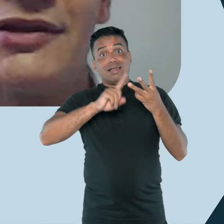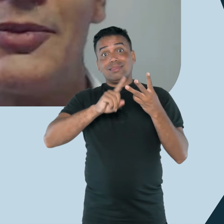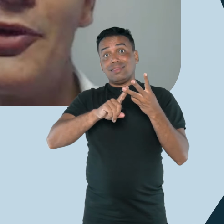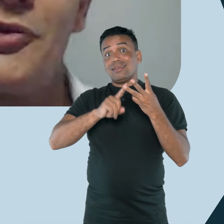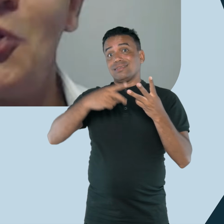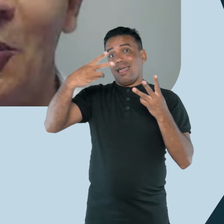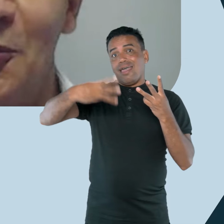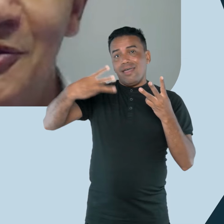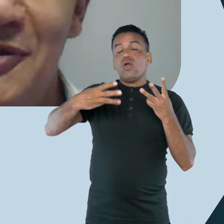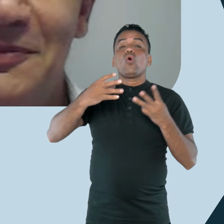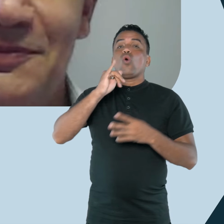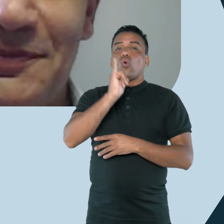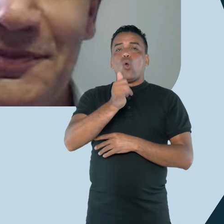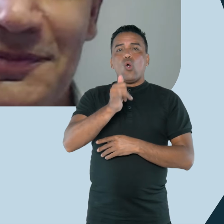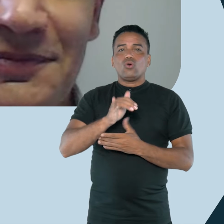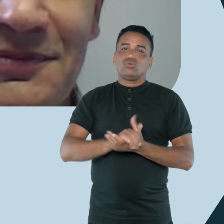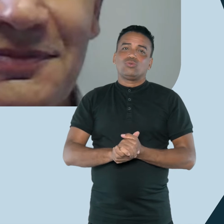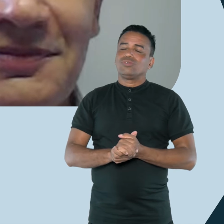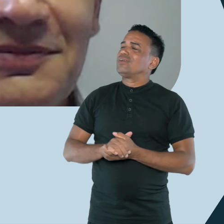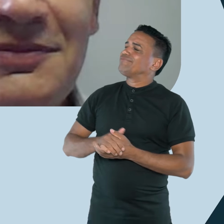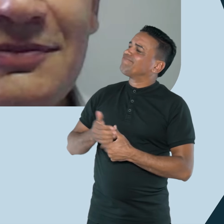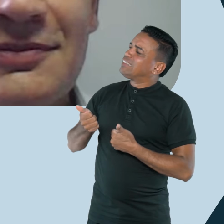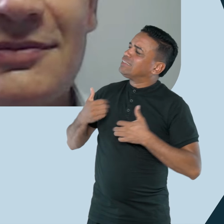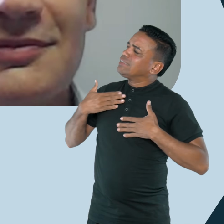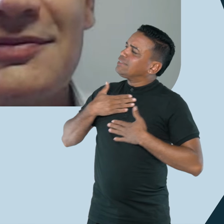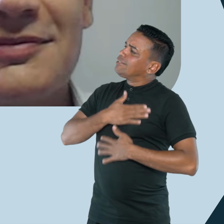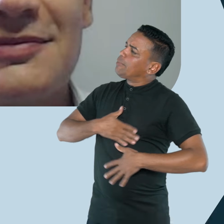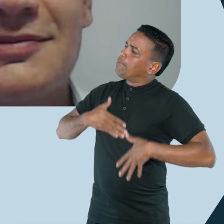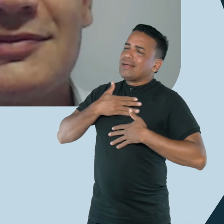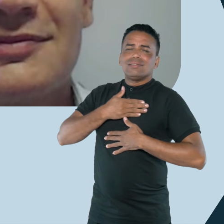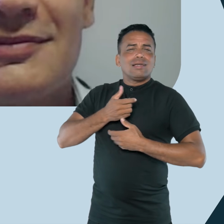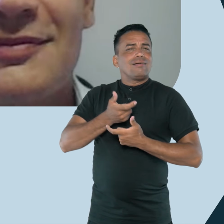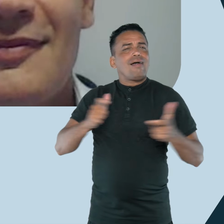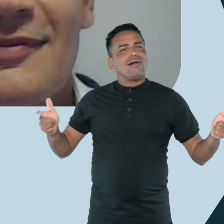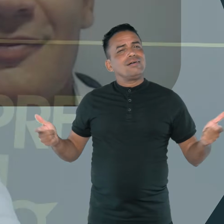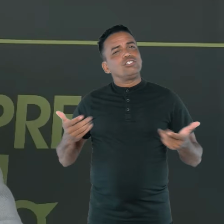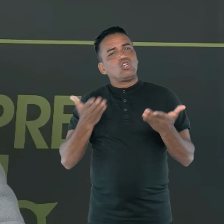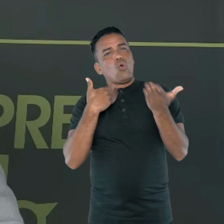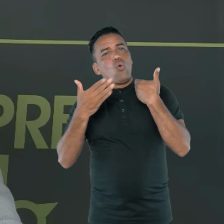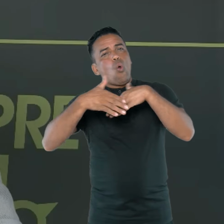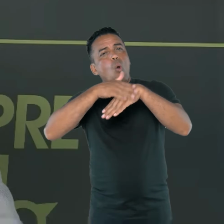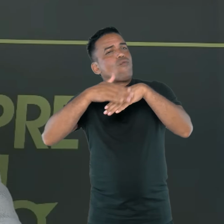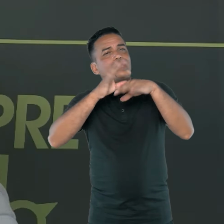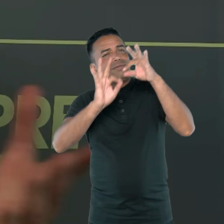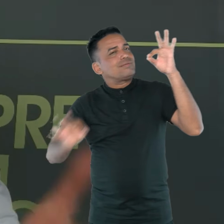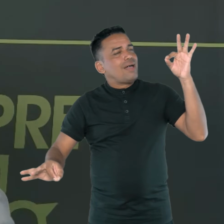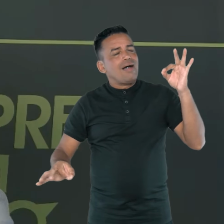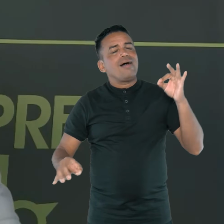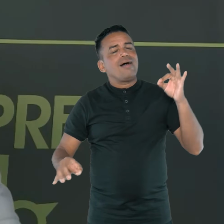poesia e depois o de contos. Éder, foi um prazer enorme conversar com você. Muito obrigado pela sua gentileza, pela